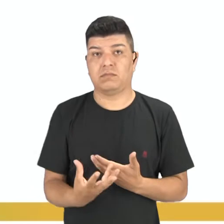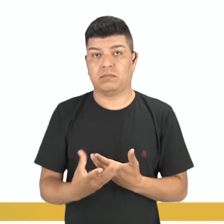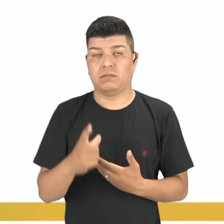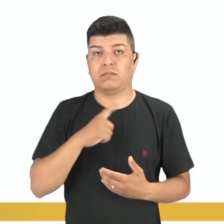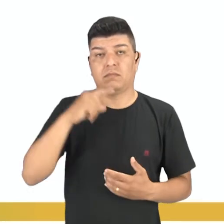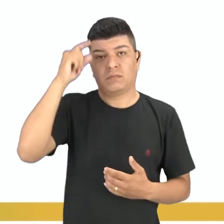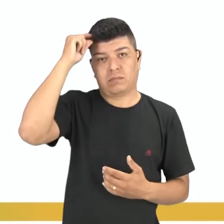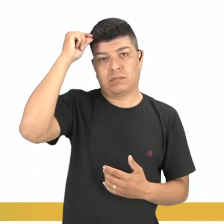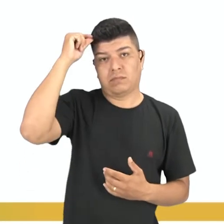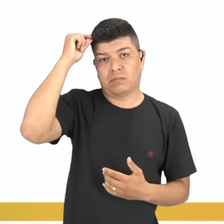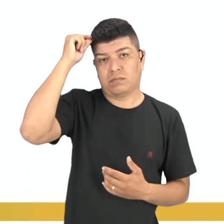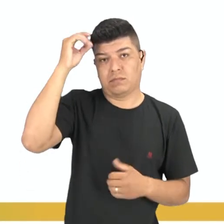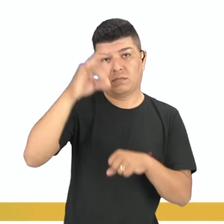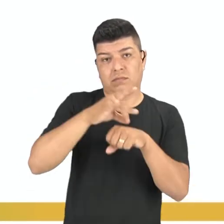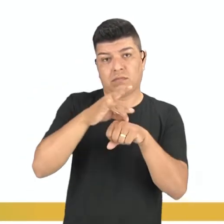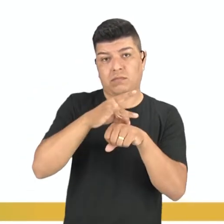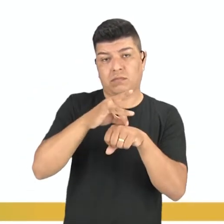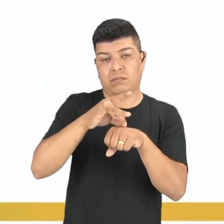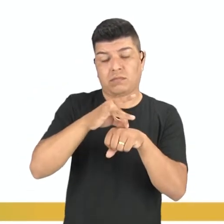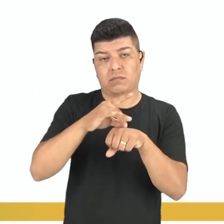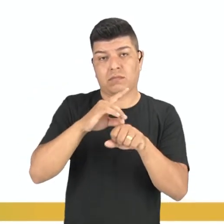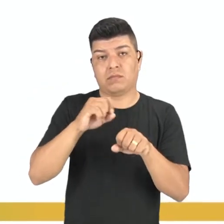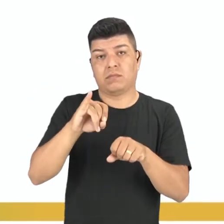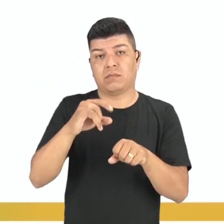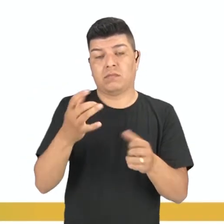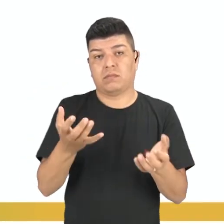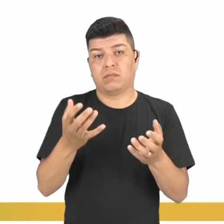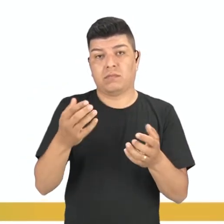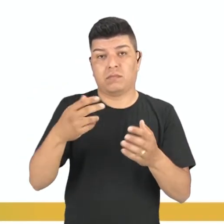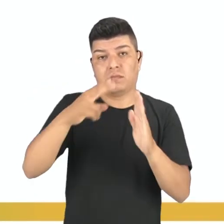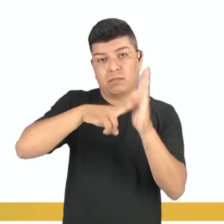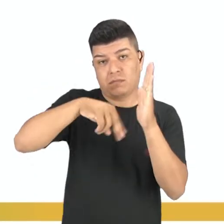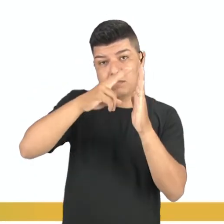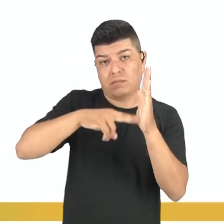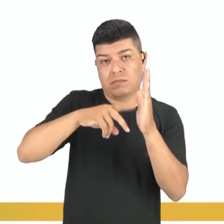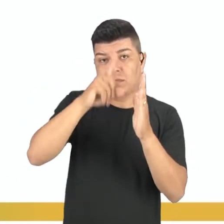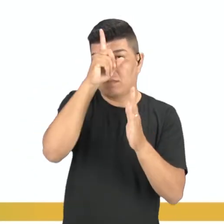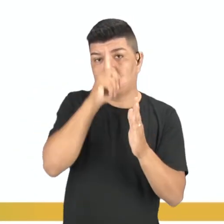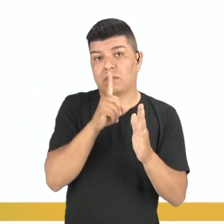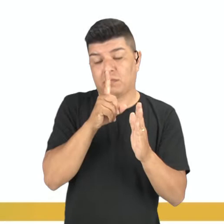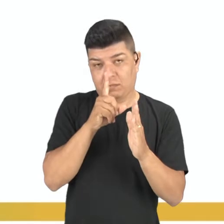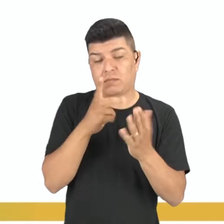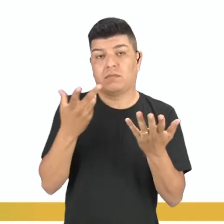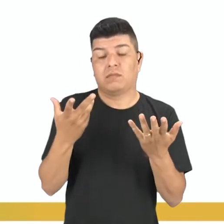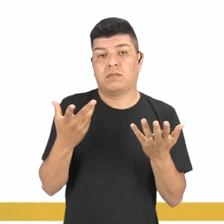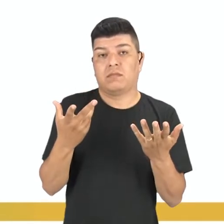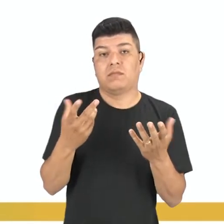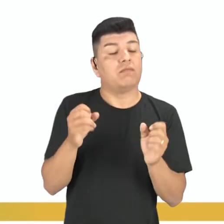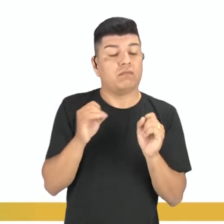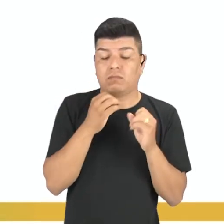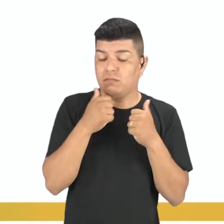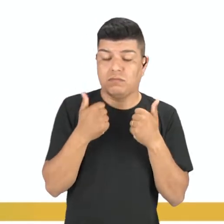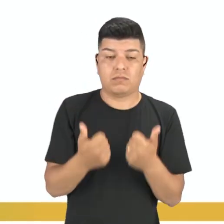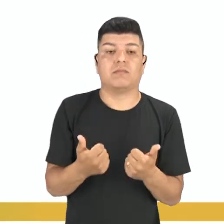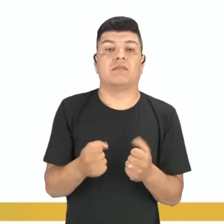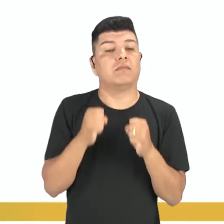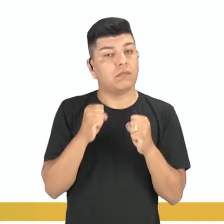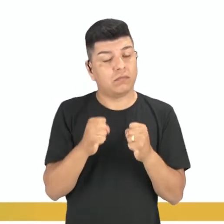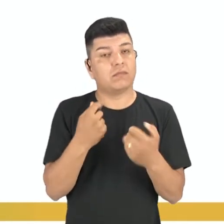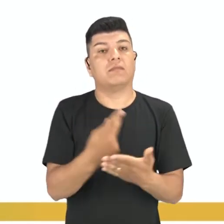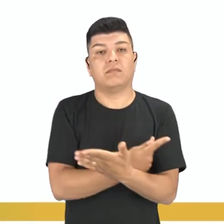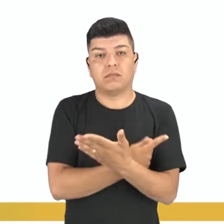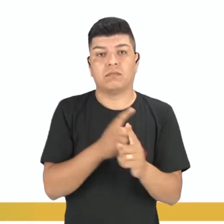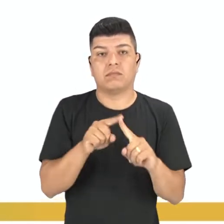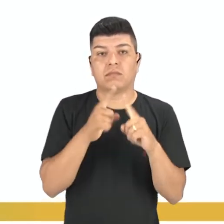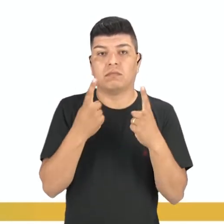esse fenótipo a gente pode ser alterado por exemplo tem um cabelo né a cor pretinho e tal se eu quiser descolorir ele para ficar